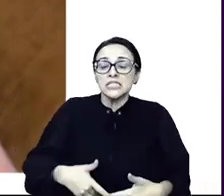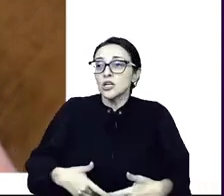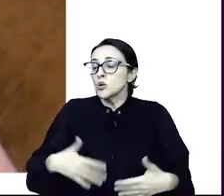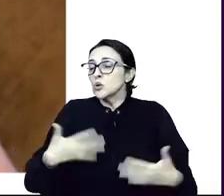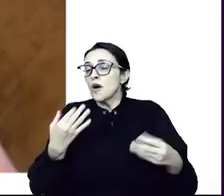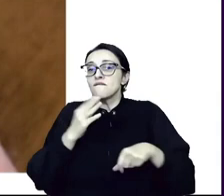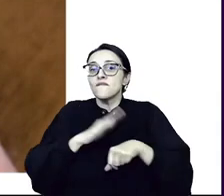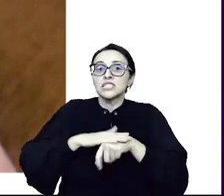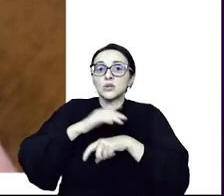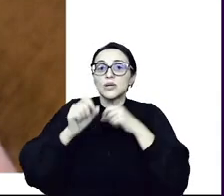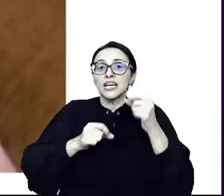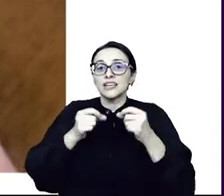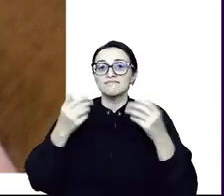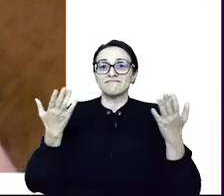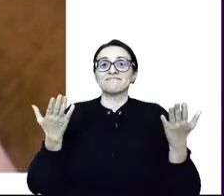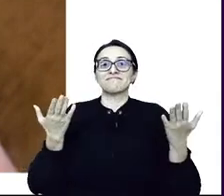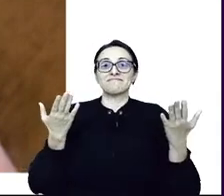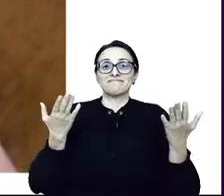assim, o que eu vou fazer?